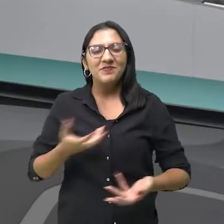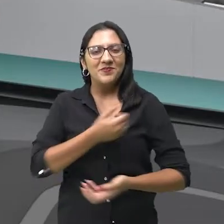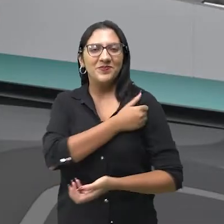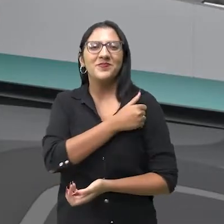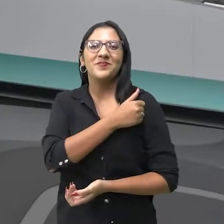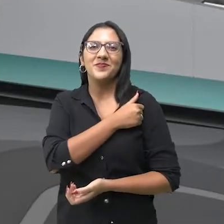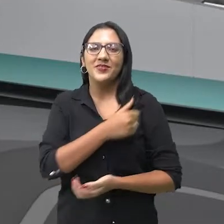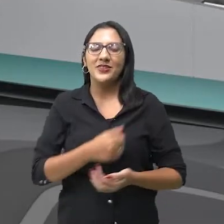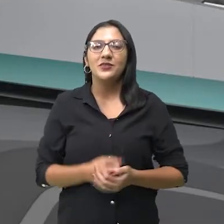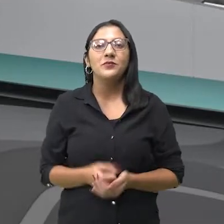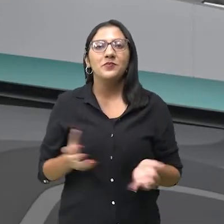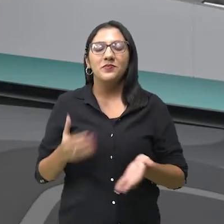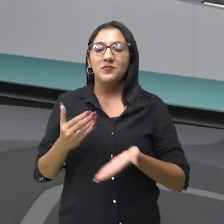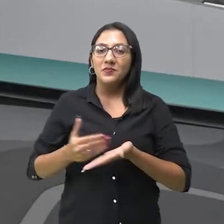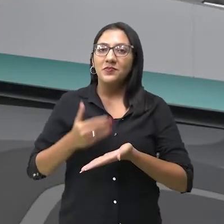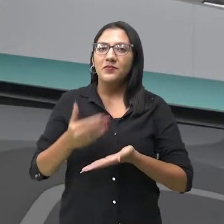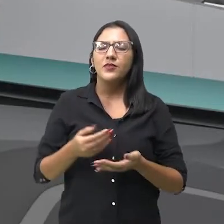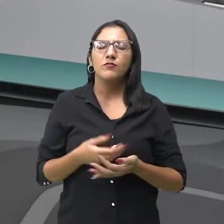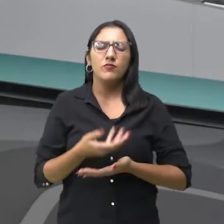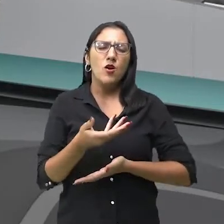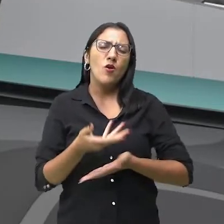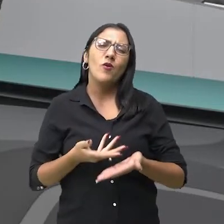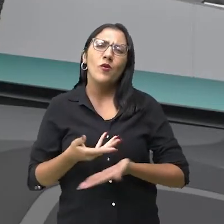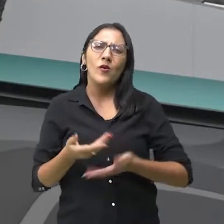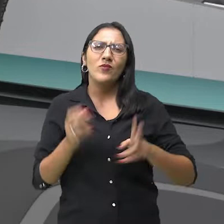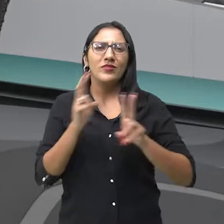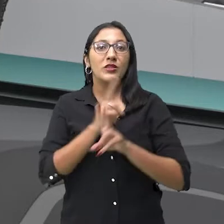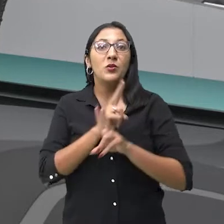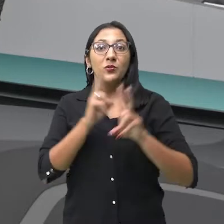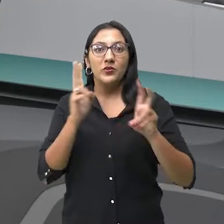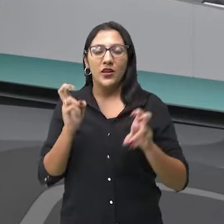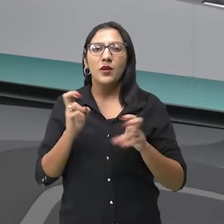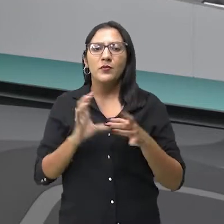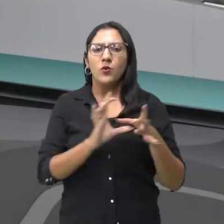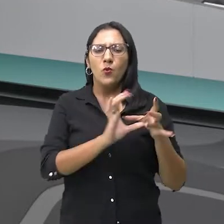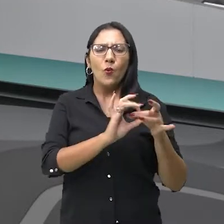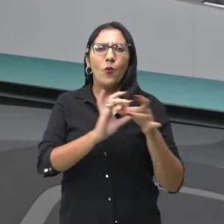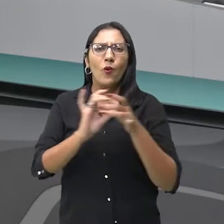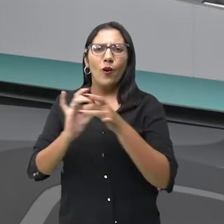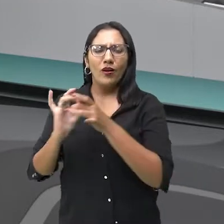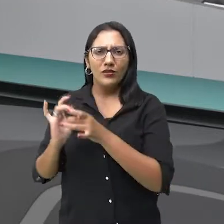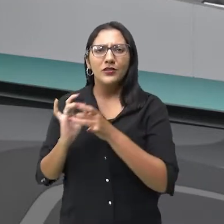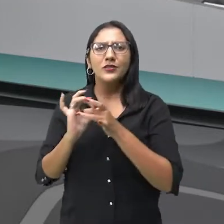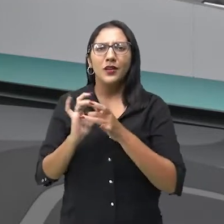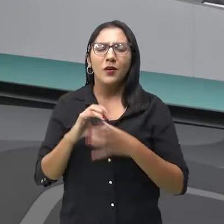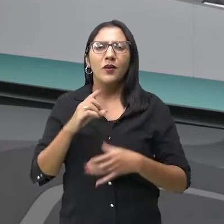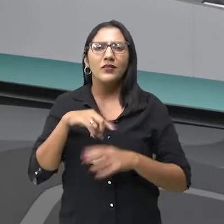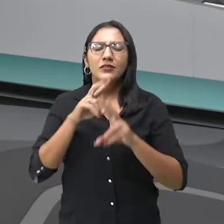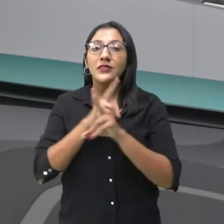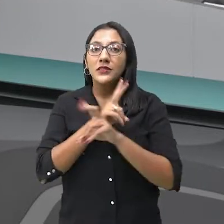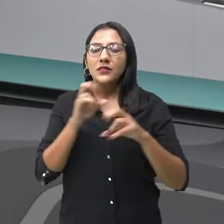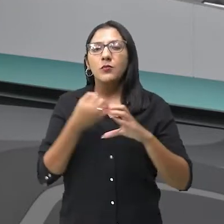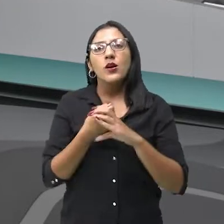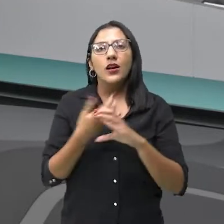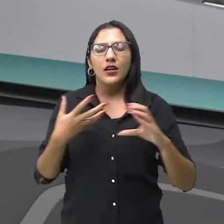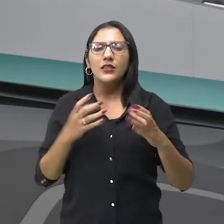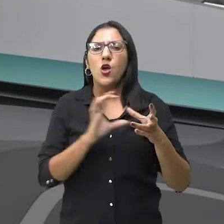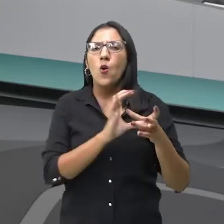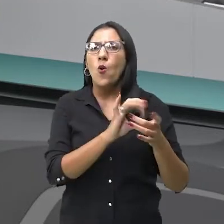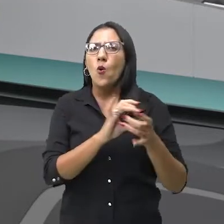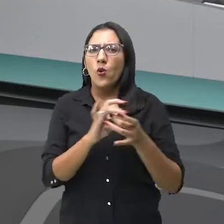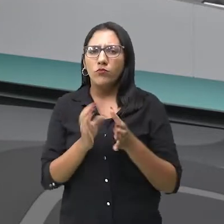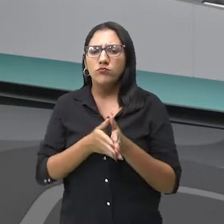Então, pessoal, para que nós possamos conversar sobre essa coesão, com esse aspecto aí de